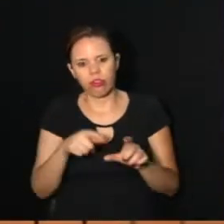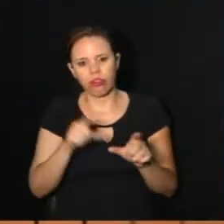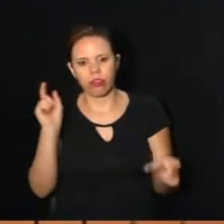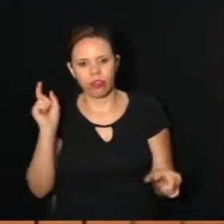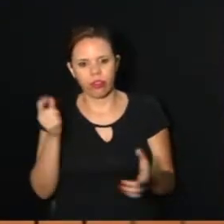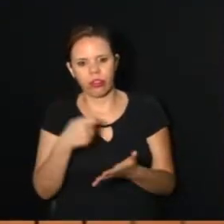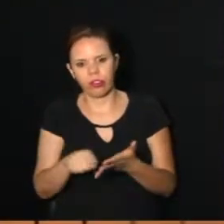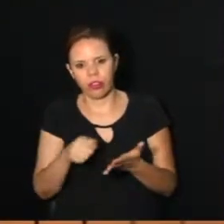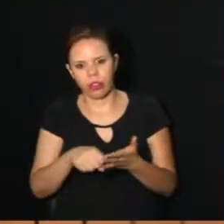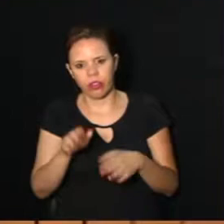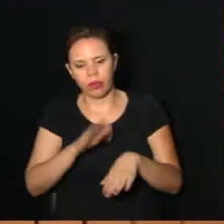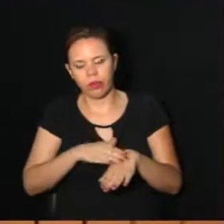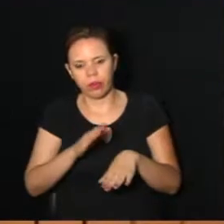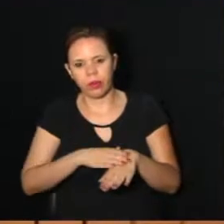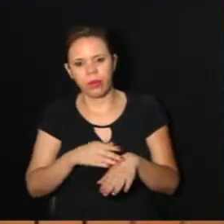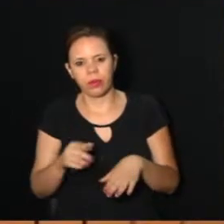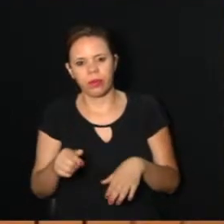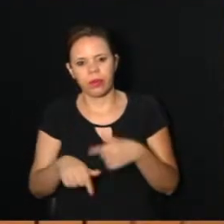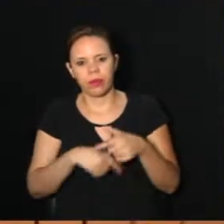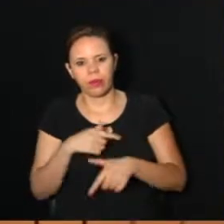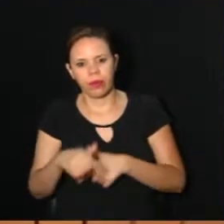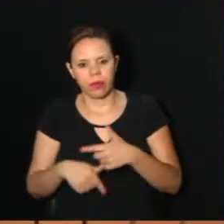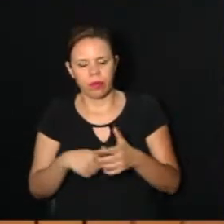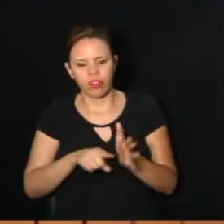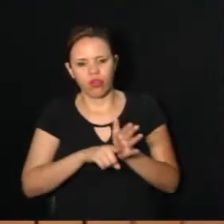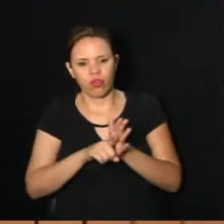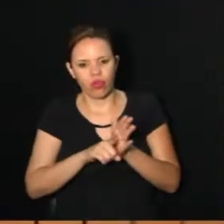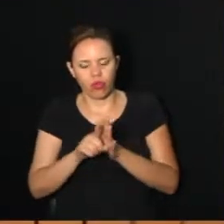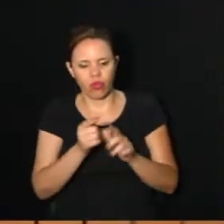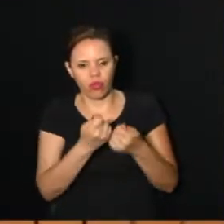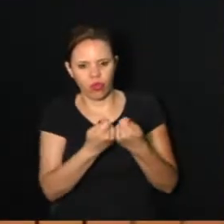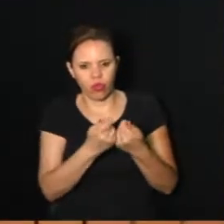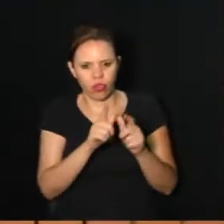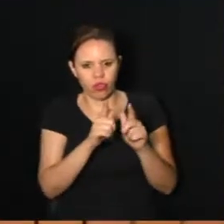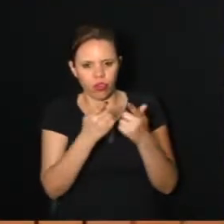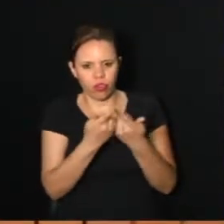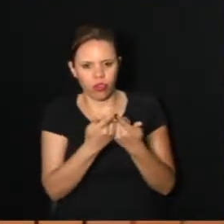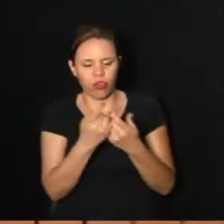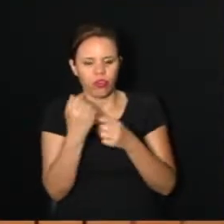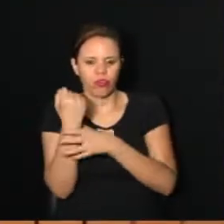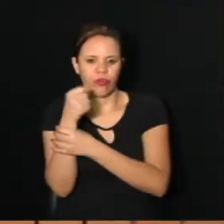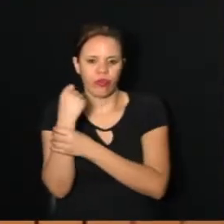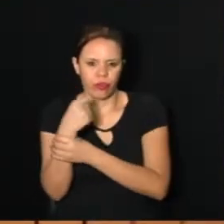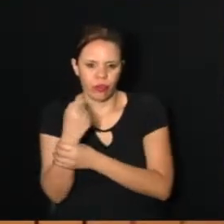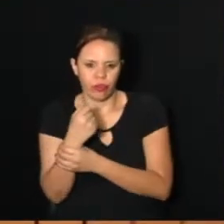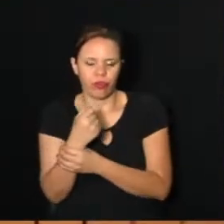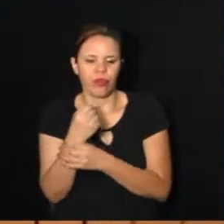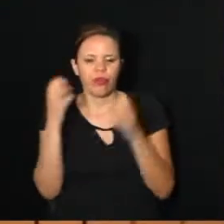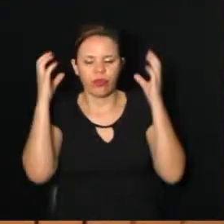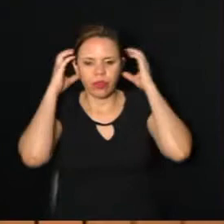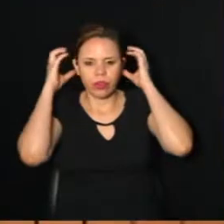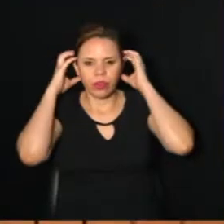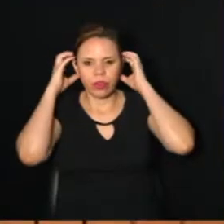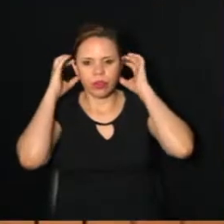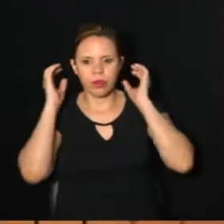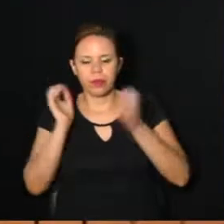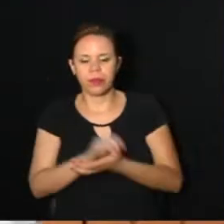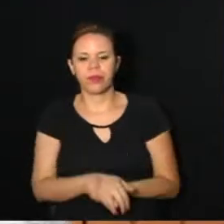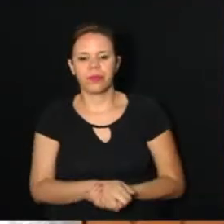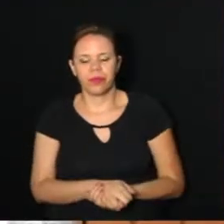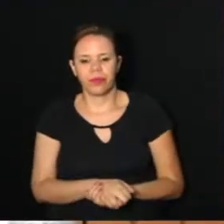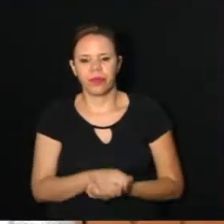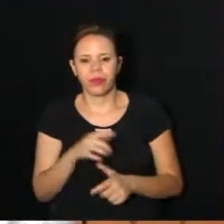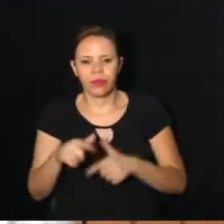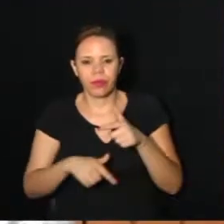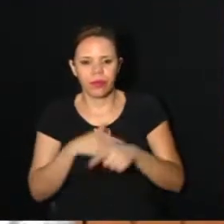escritores. Vamos pular mais um pouco. Atividades de estudos geológicos, atividade de fisioterapia, atividade de fonoaudiologia,